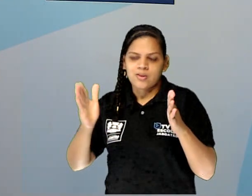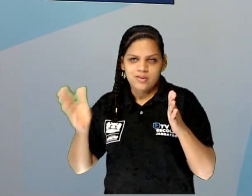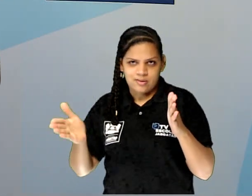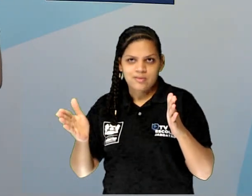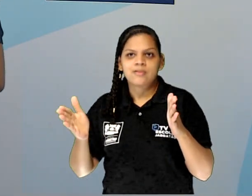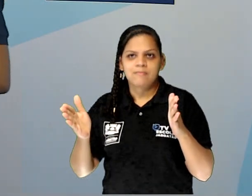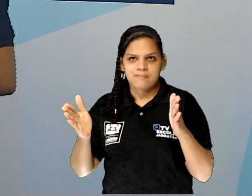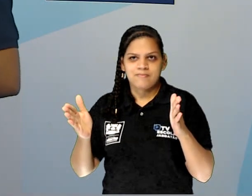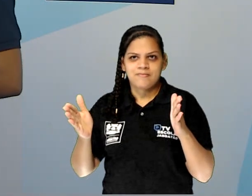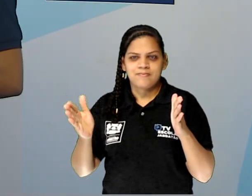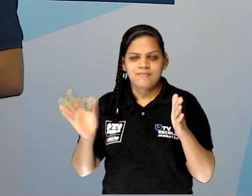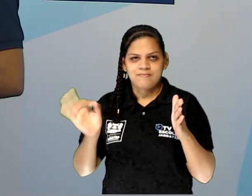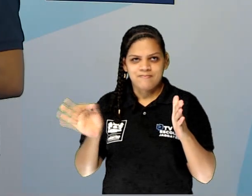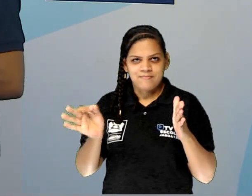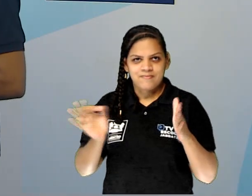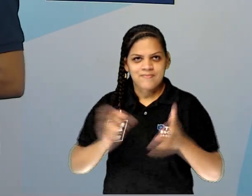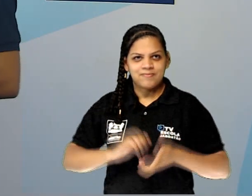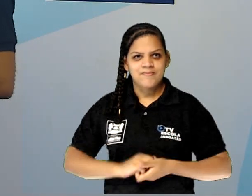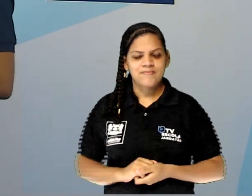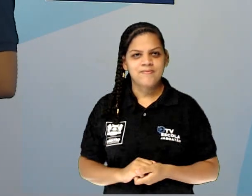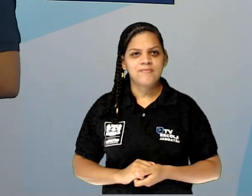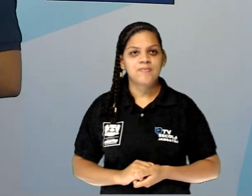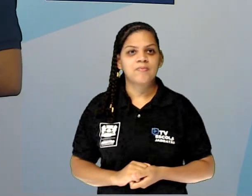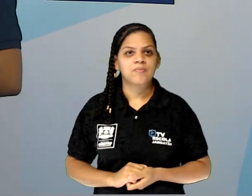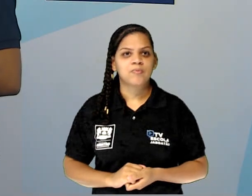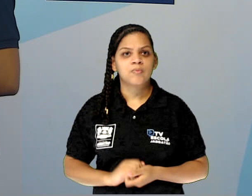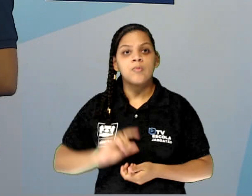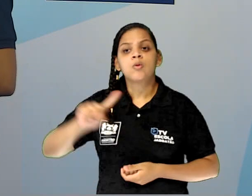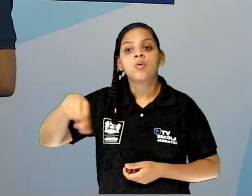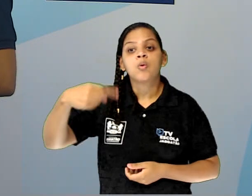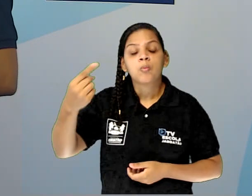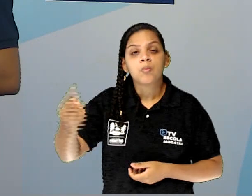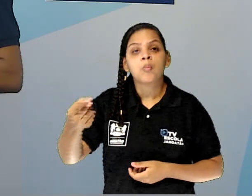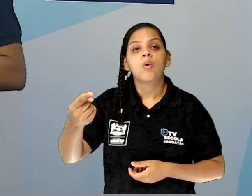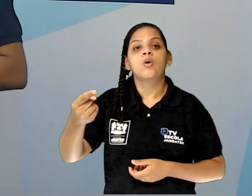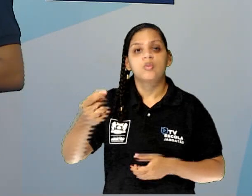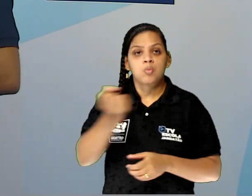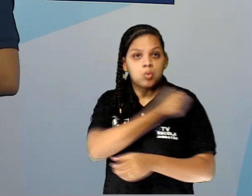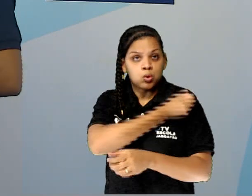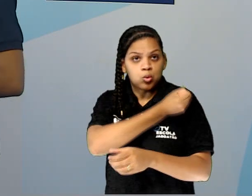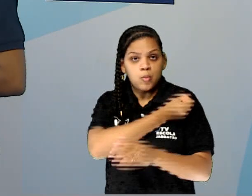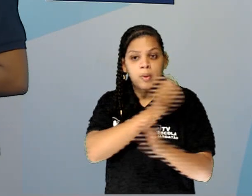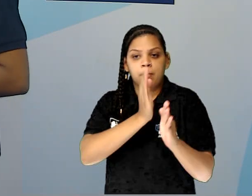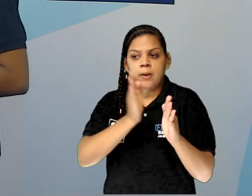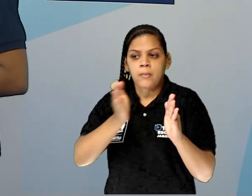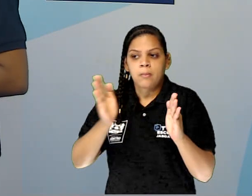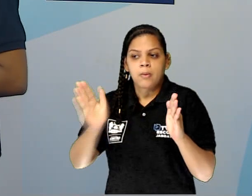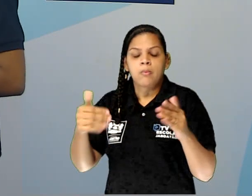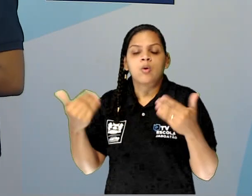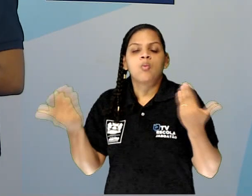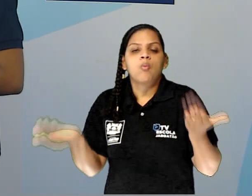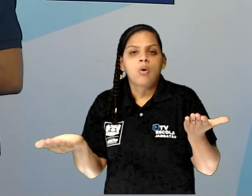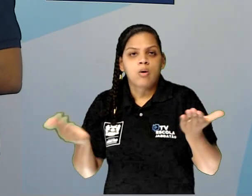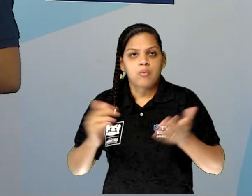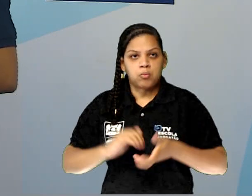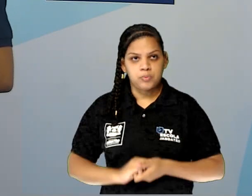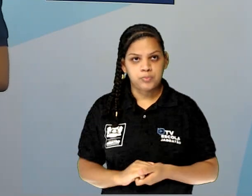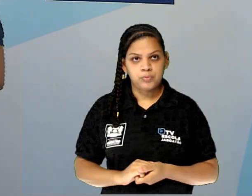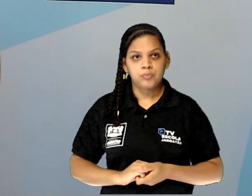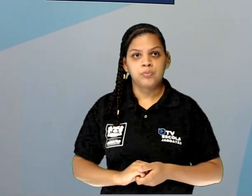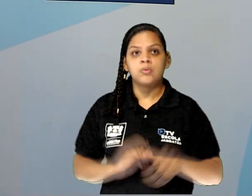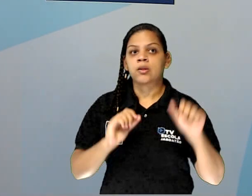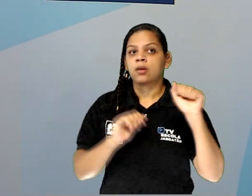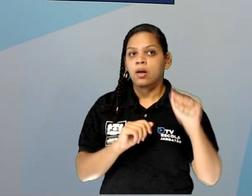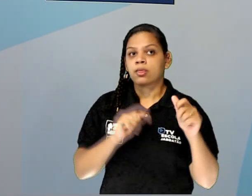Tá certo? Vamos lá. Qual o próximo termo das sequências abaixo? Então, vamos ver o seguinte. 2,